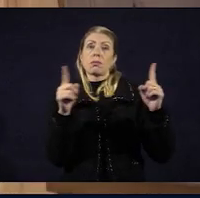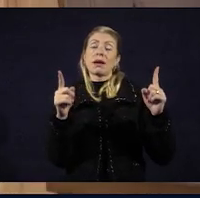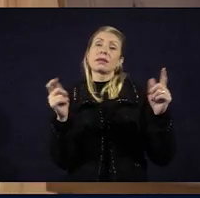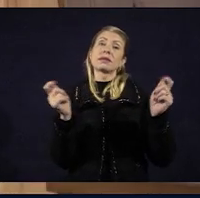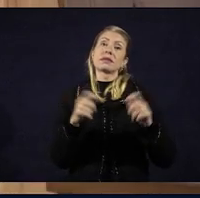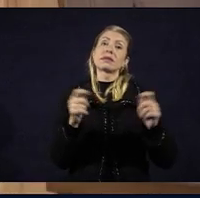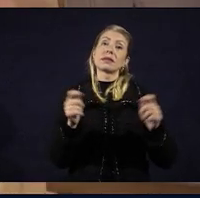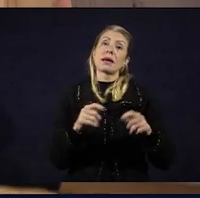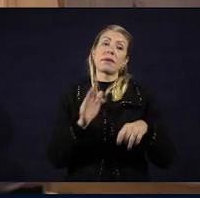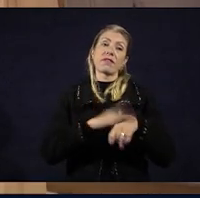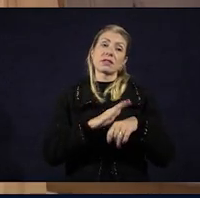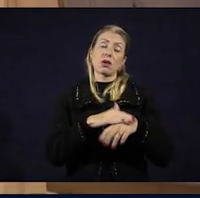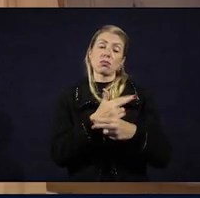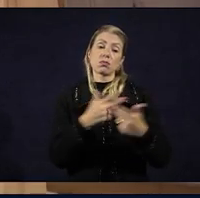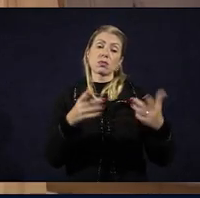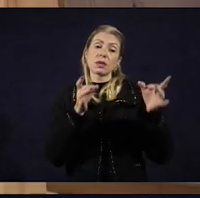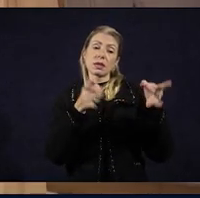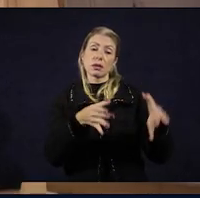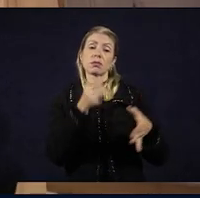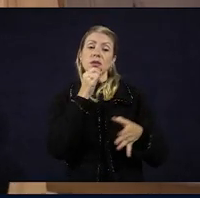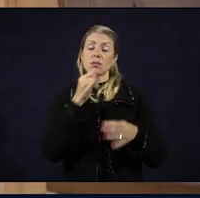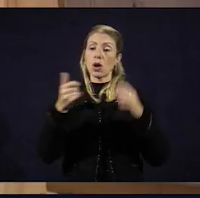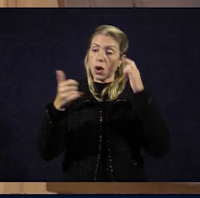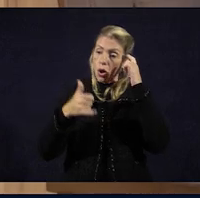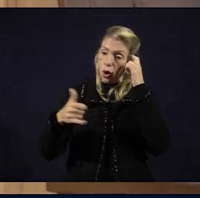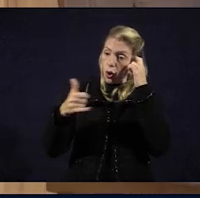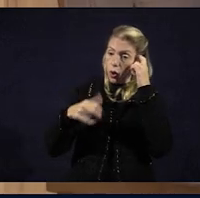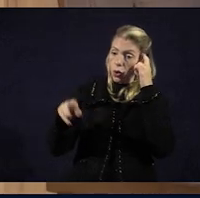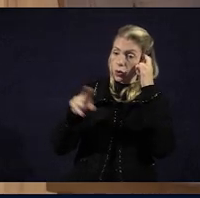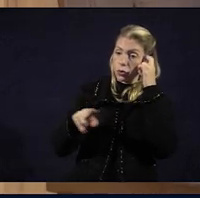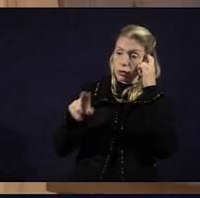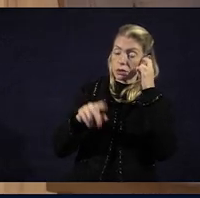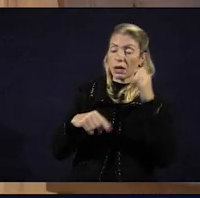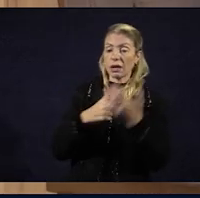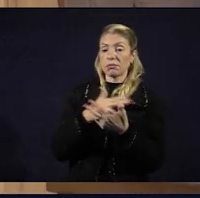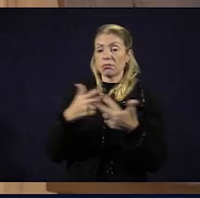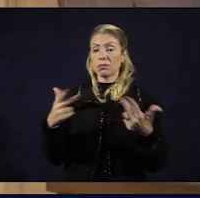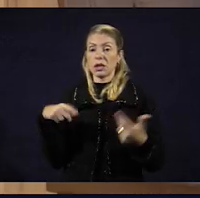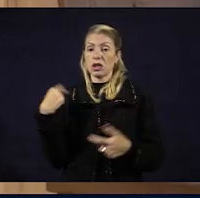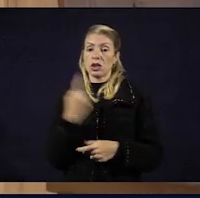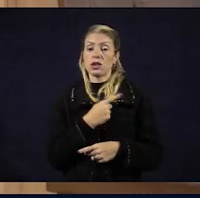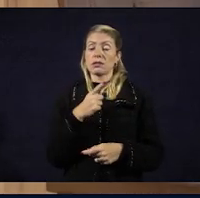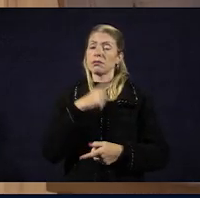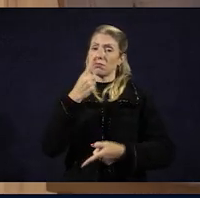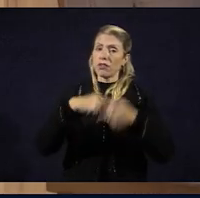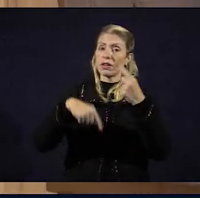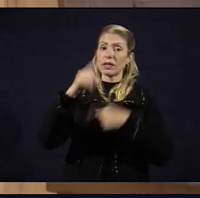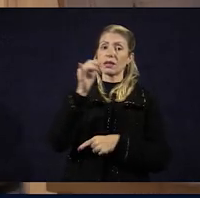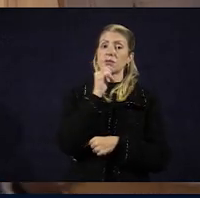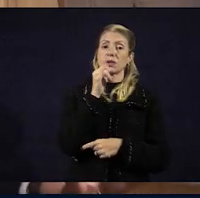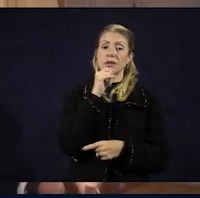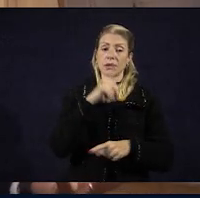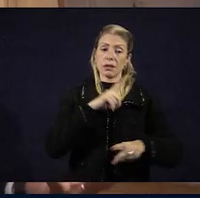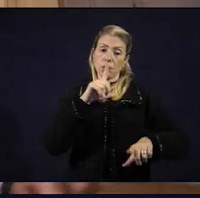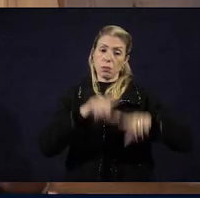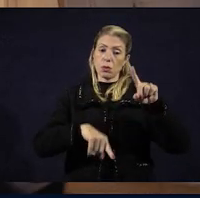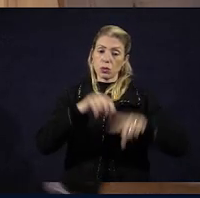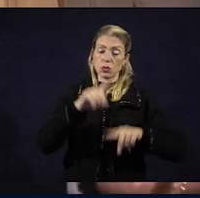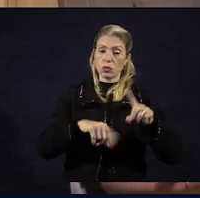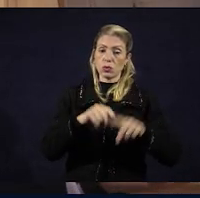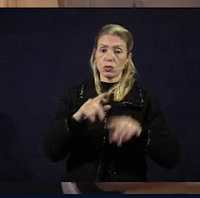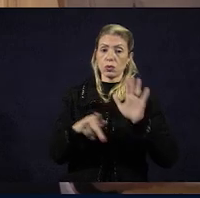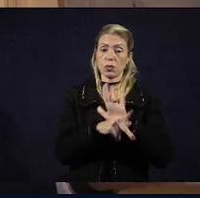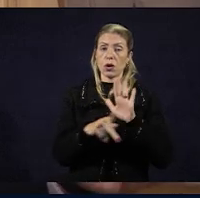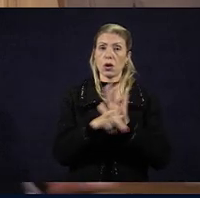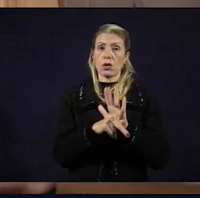feitos de algum resíduo Então olha o de cozinha usado assim por diante e nessa hora a gente tem uma vantagem enorme porque a gente tem um produto que vem de um resíduo